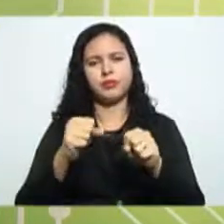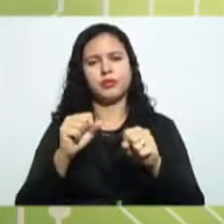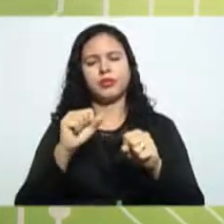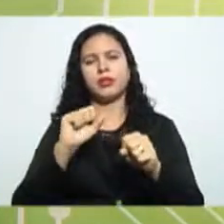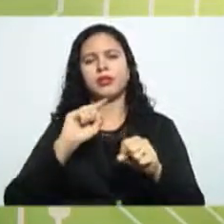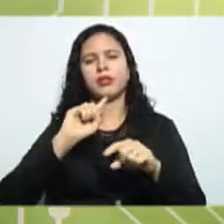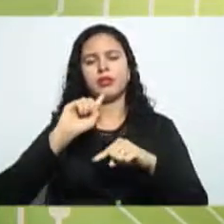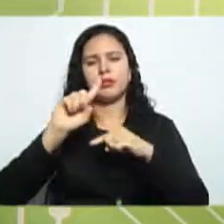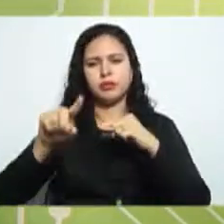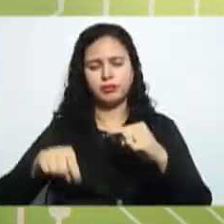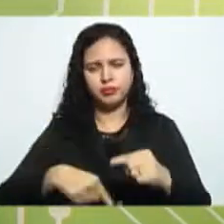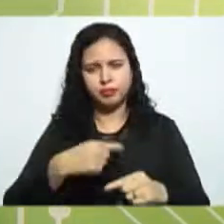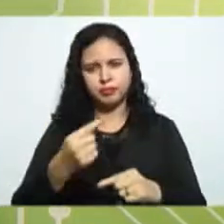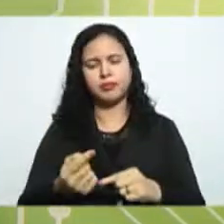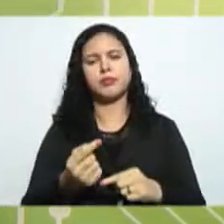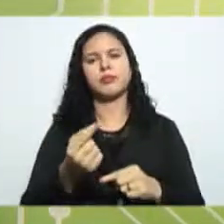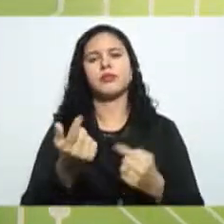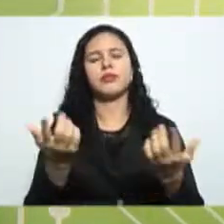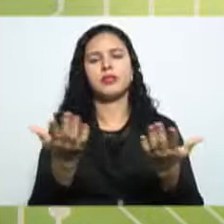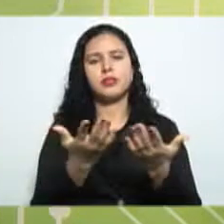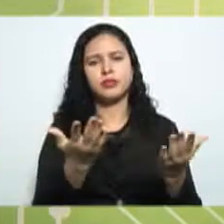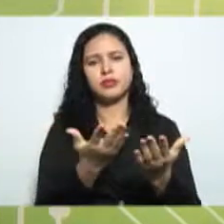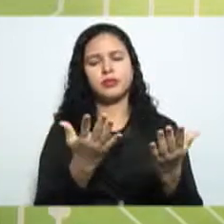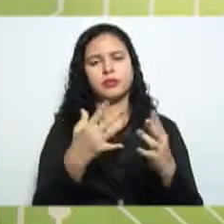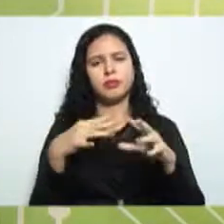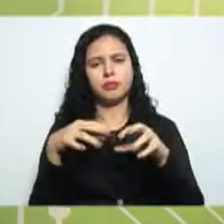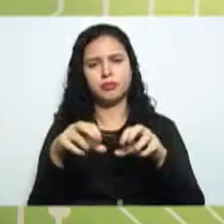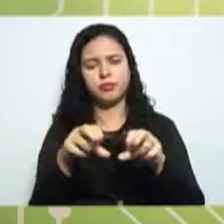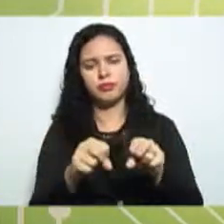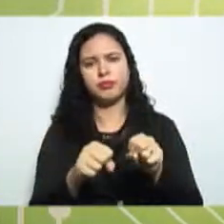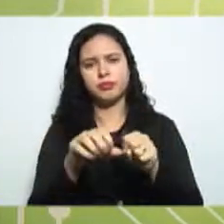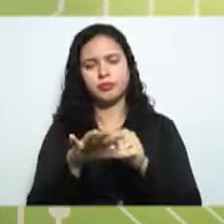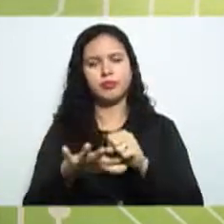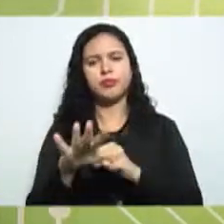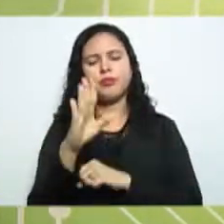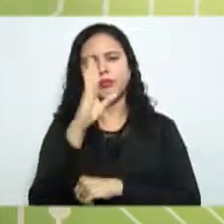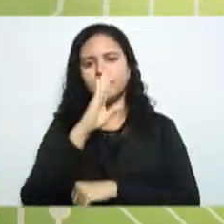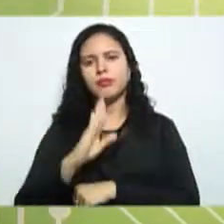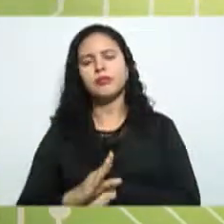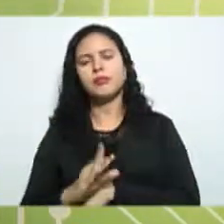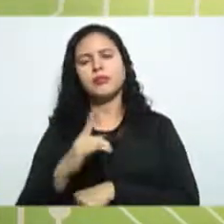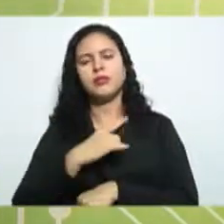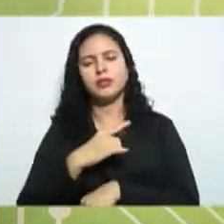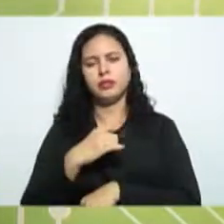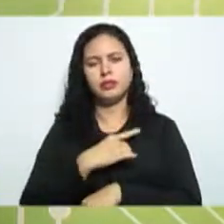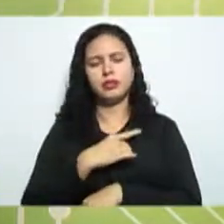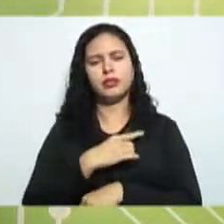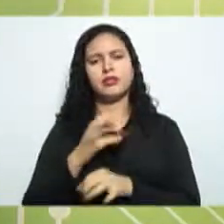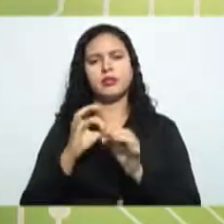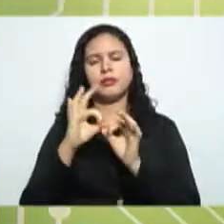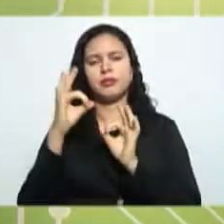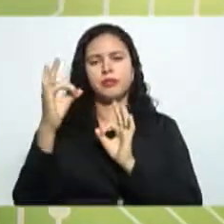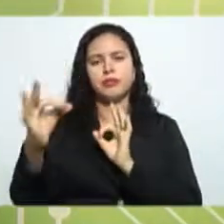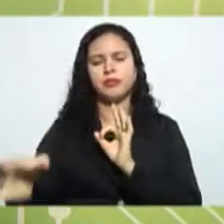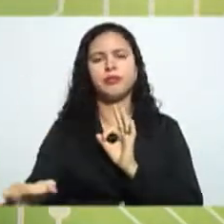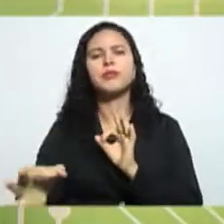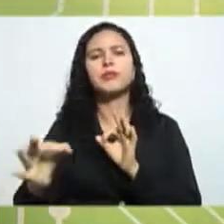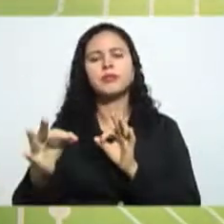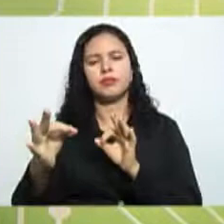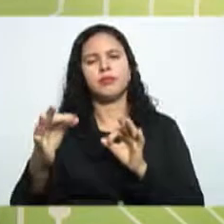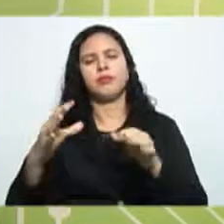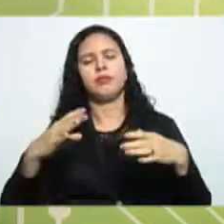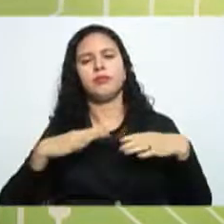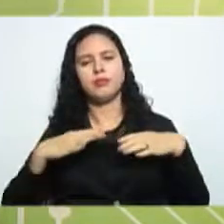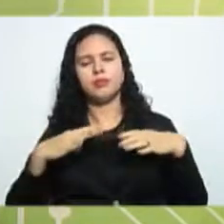Brasil. Então, até hoje, ocupar essa parte do Brasil é um desafio. A gente tem partes mais distantes das cidades que até